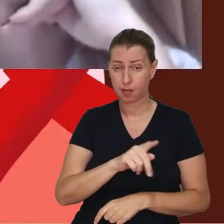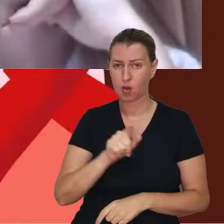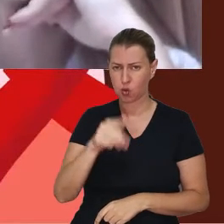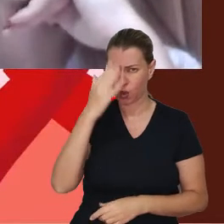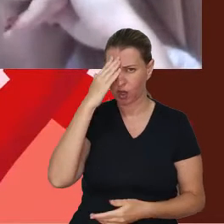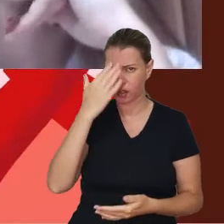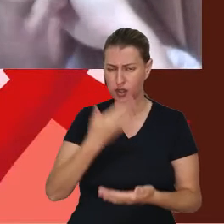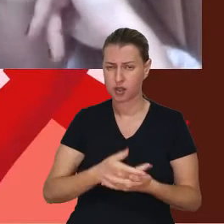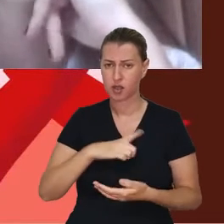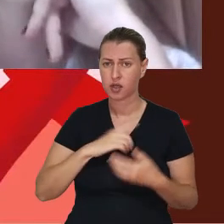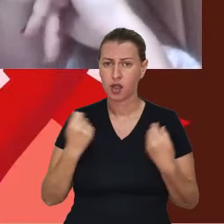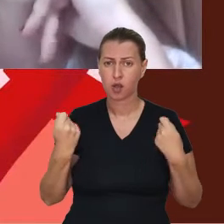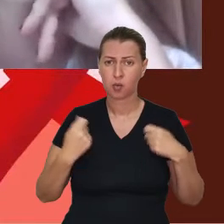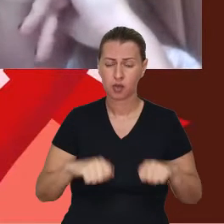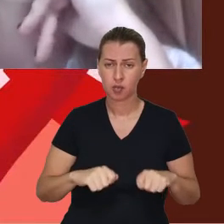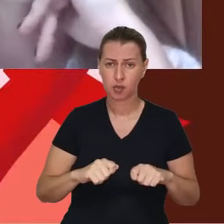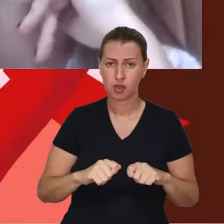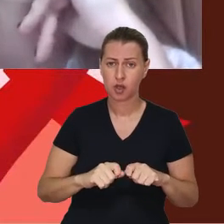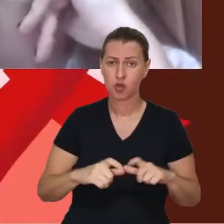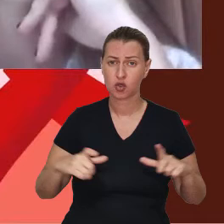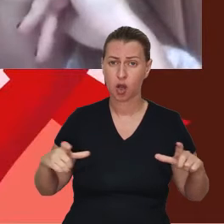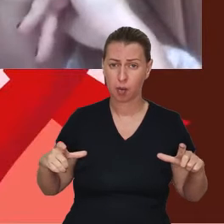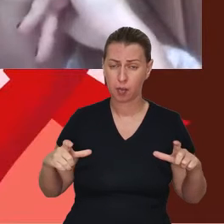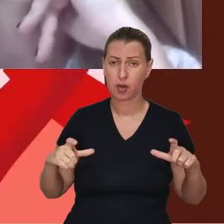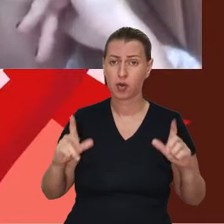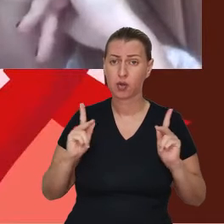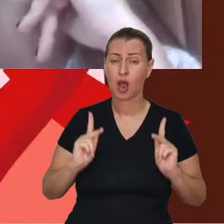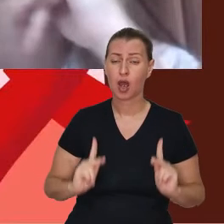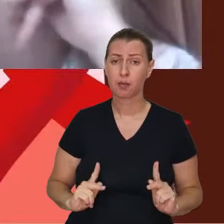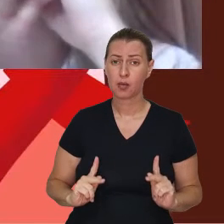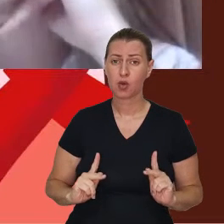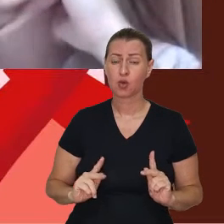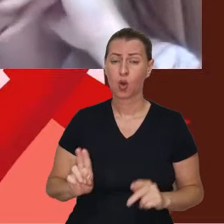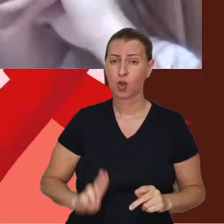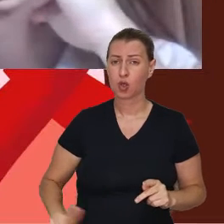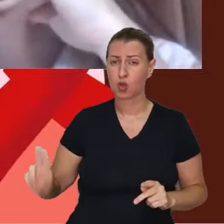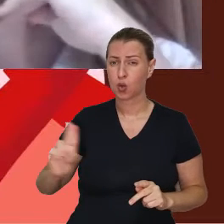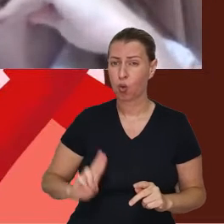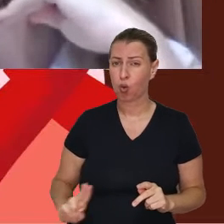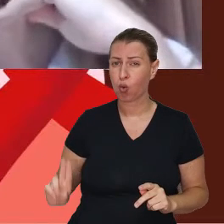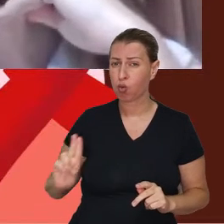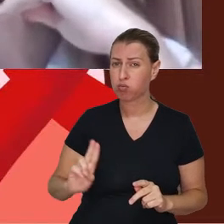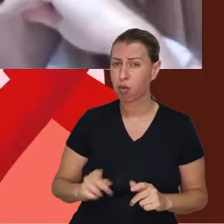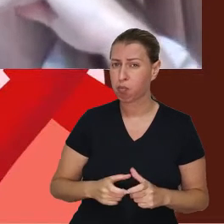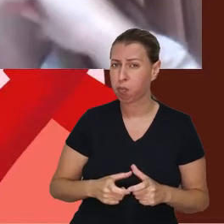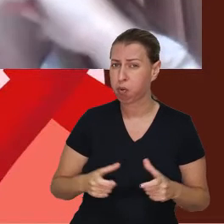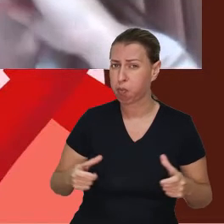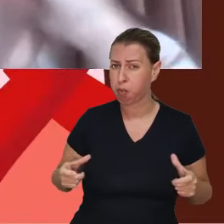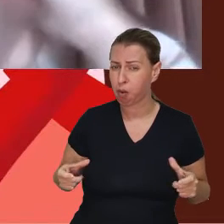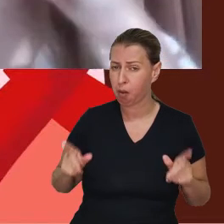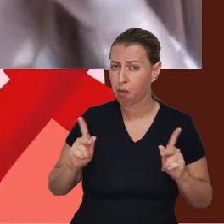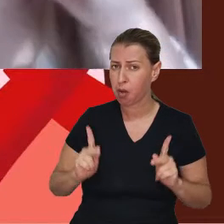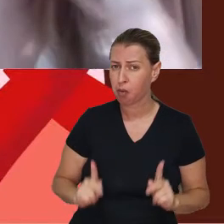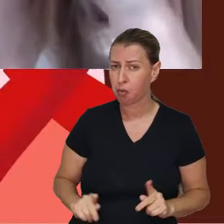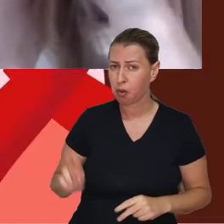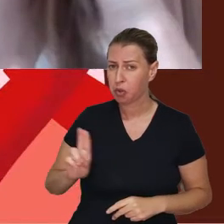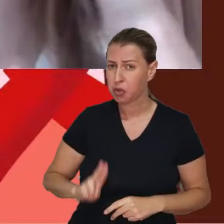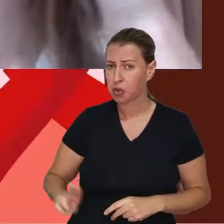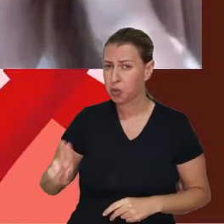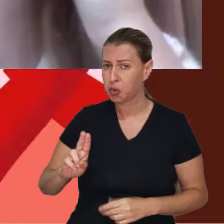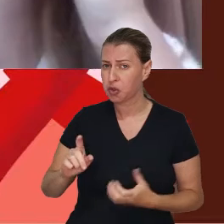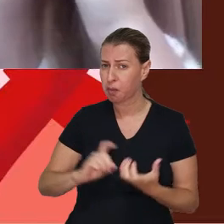há possibilidade de aumento, ampliar o público que possa se utilizar dessas profilaxias? Se